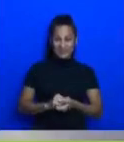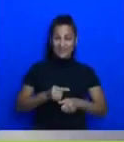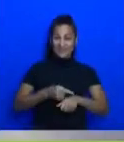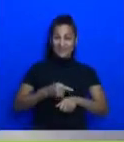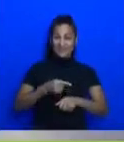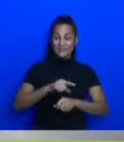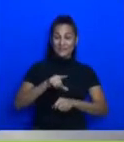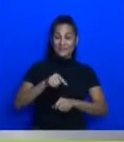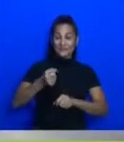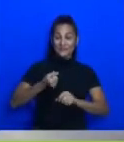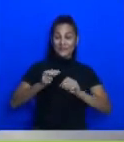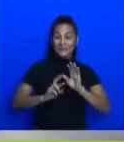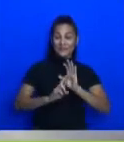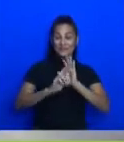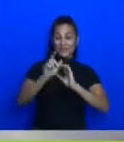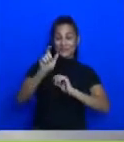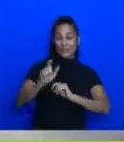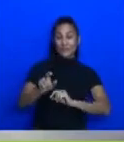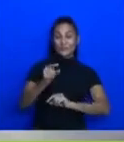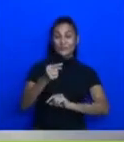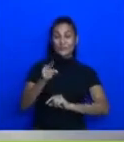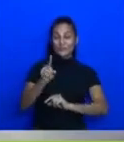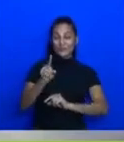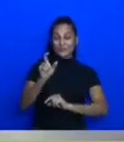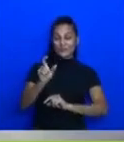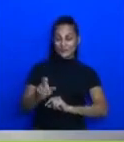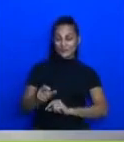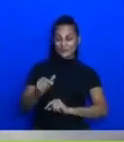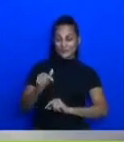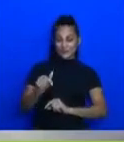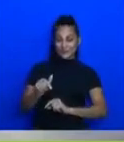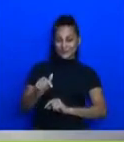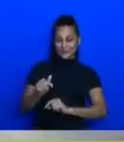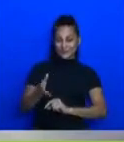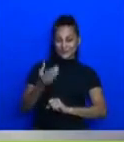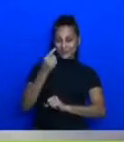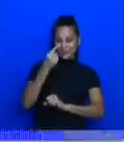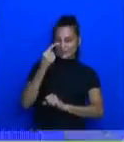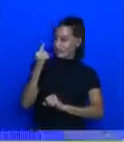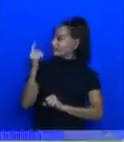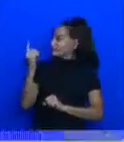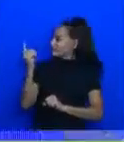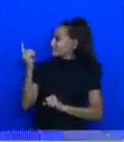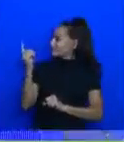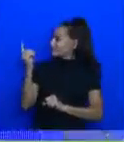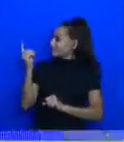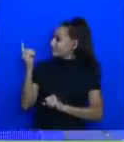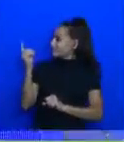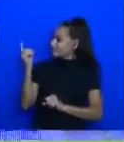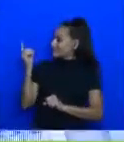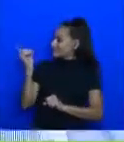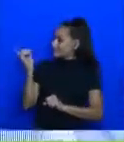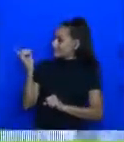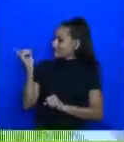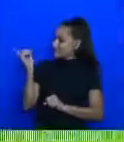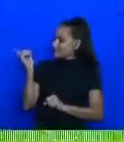E agora sortearemos o número correspondente à última coluna, coluna de número 7, bola posicionada,